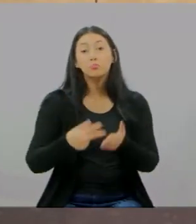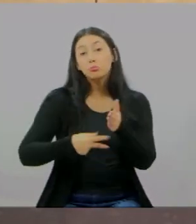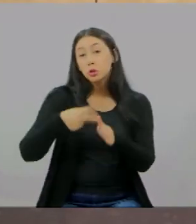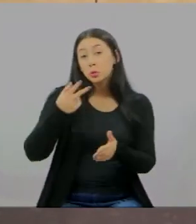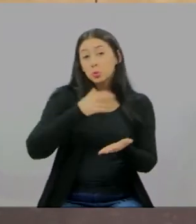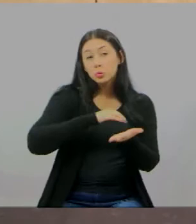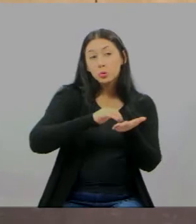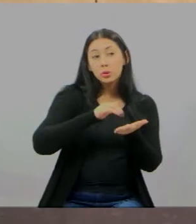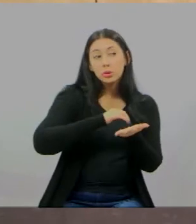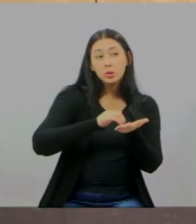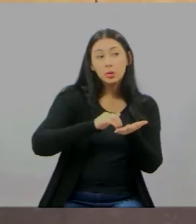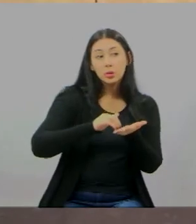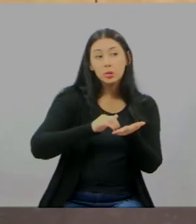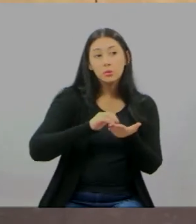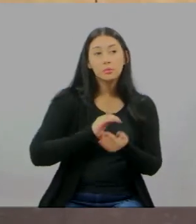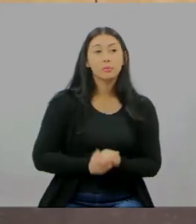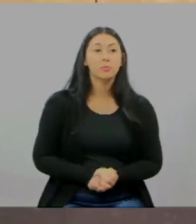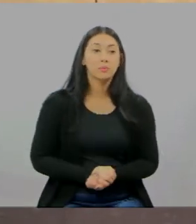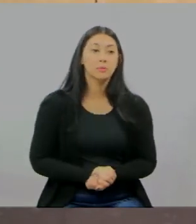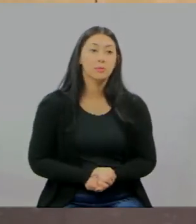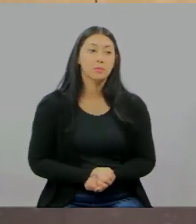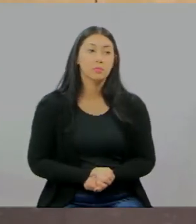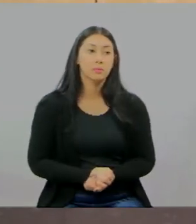secretário que faça